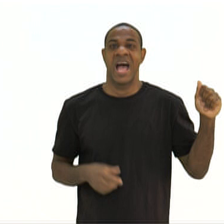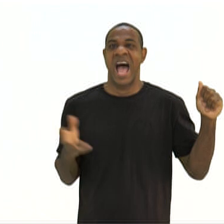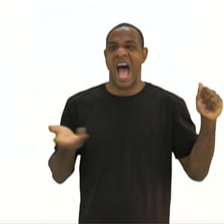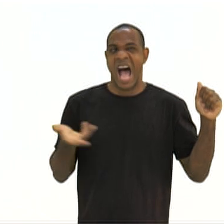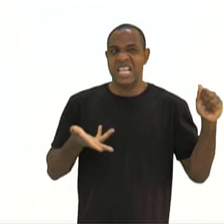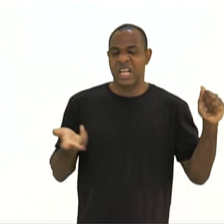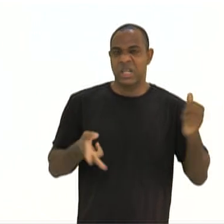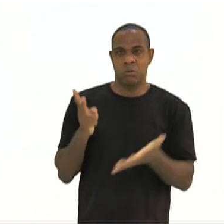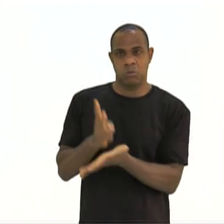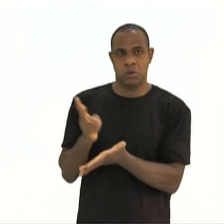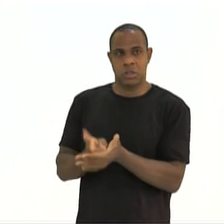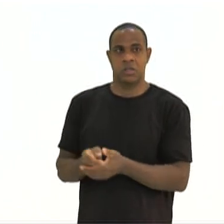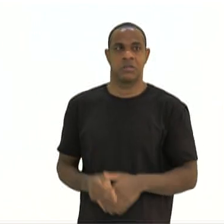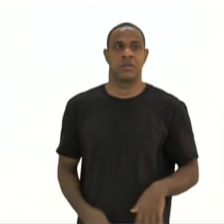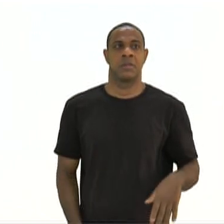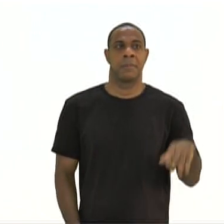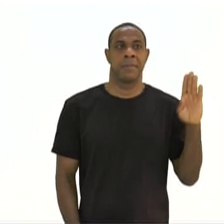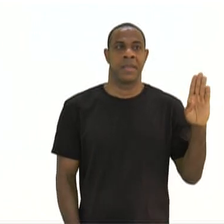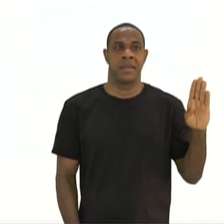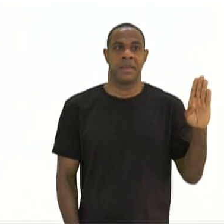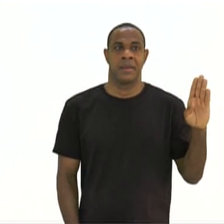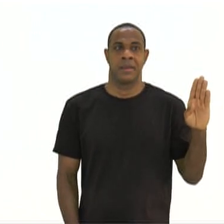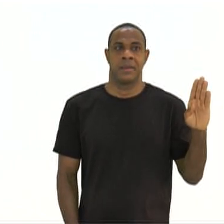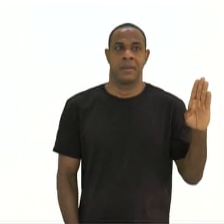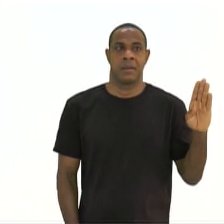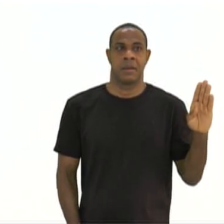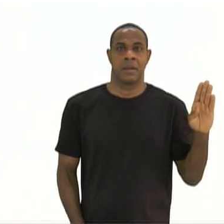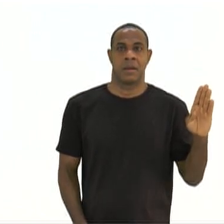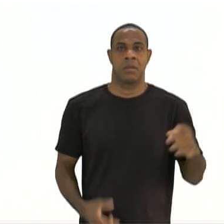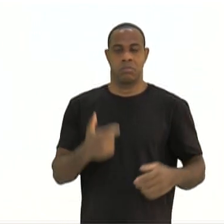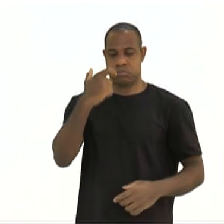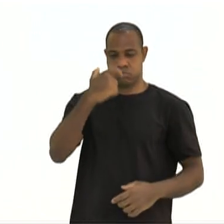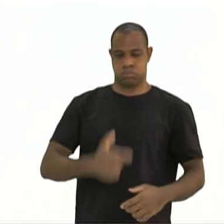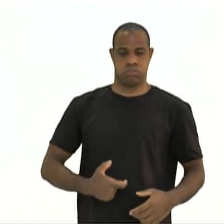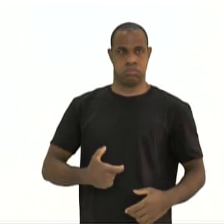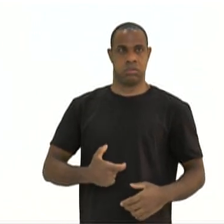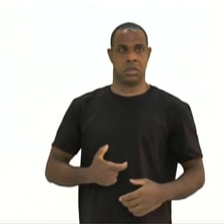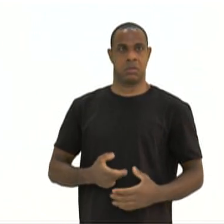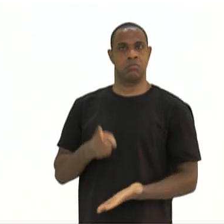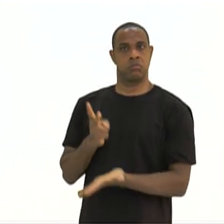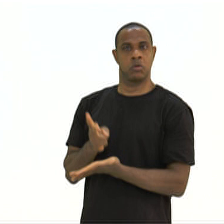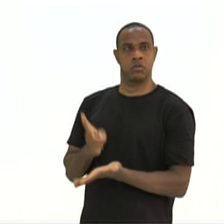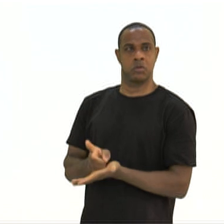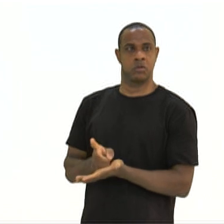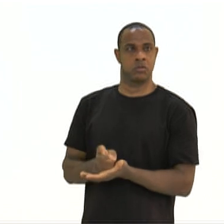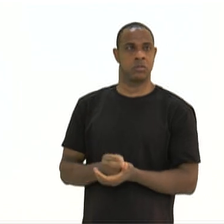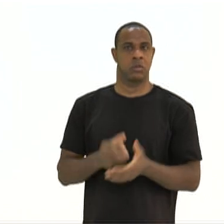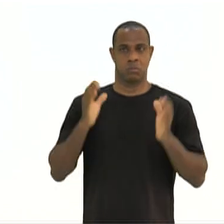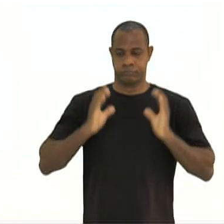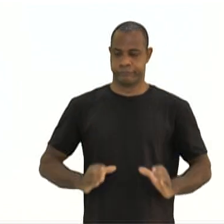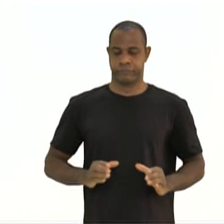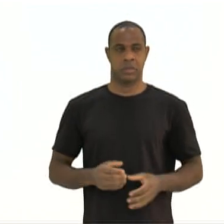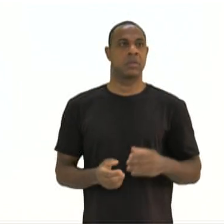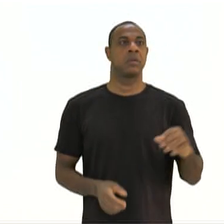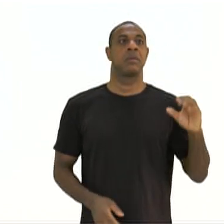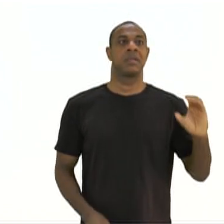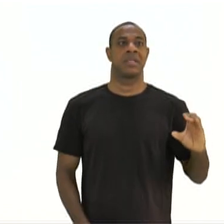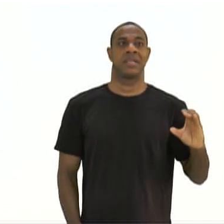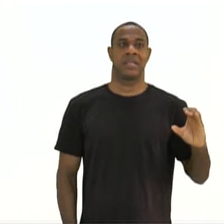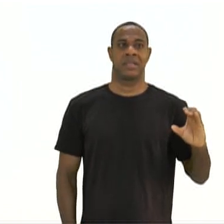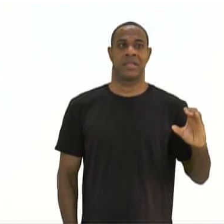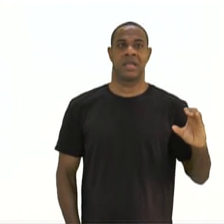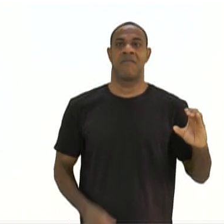aceleração constante. Na opção B, a posição constante. Opção C,